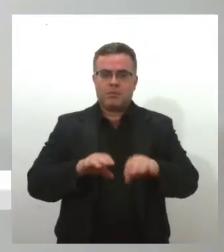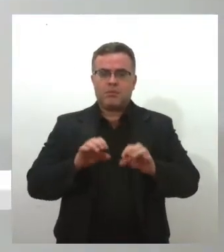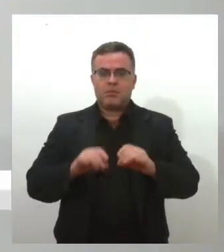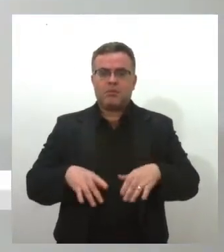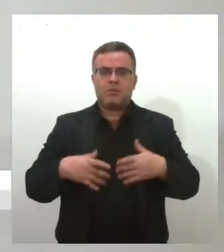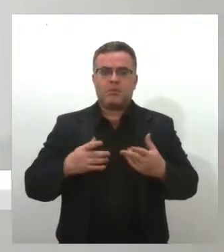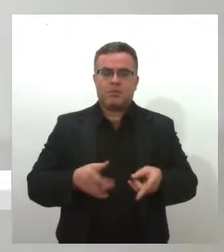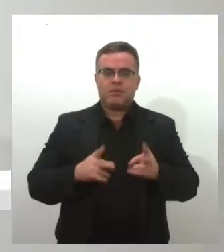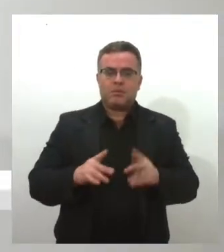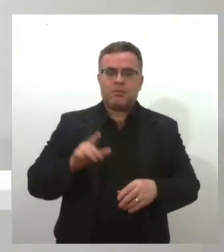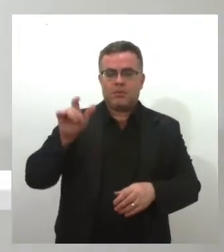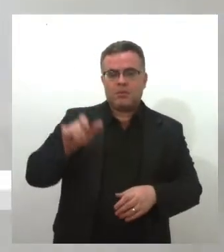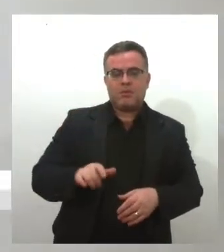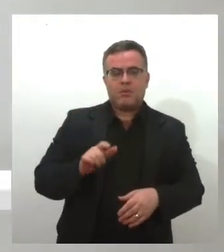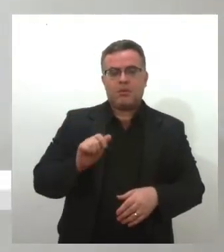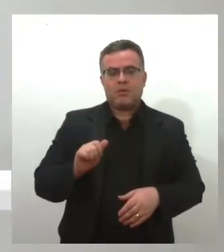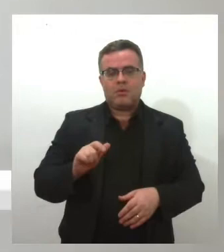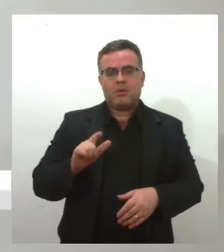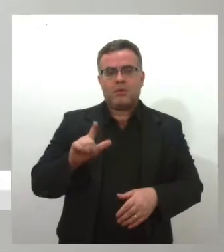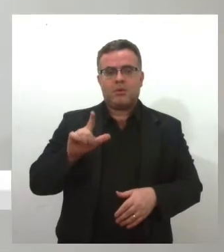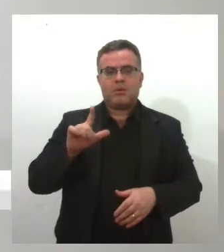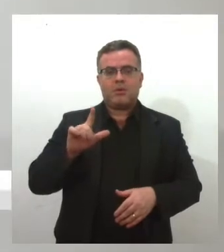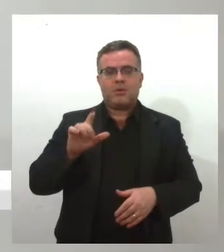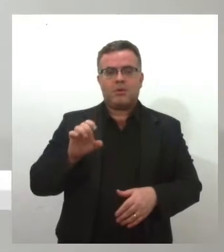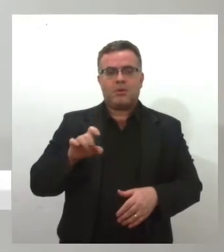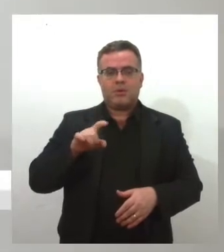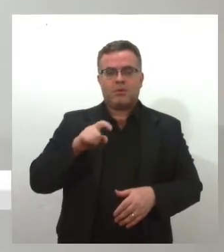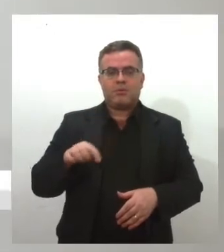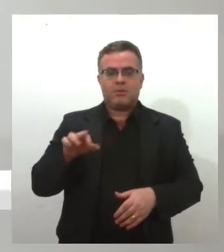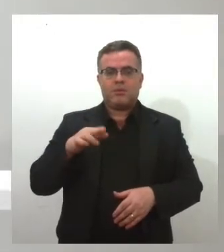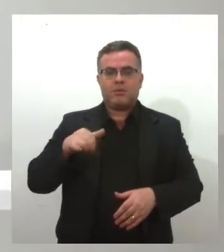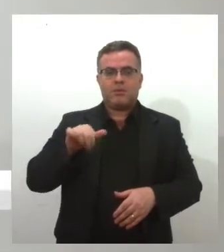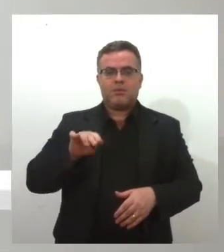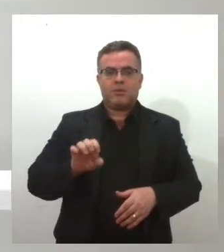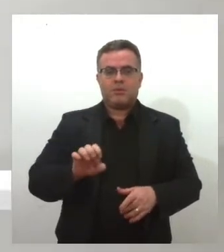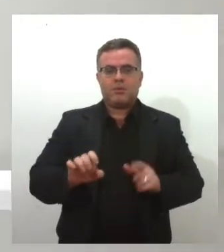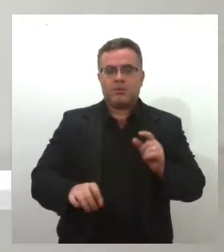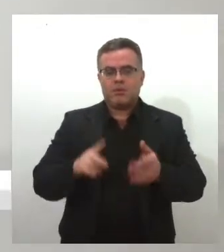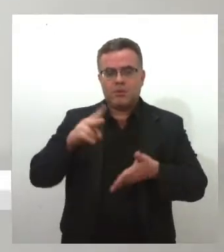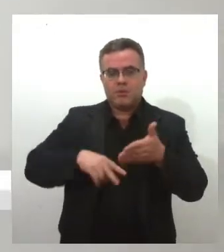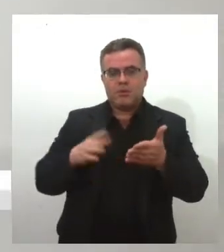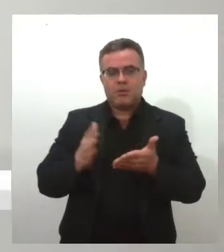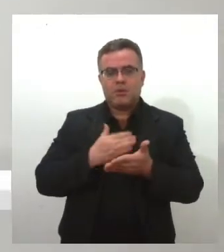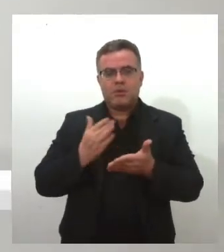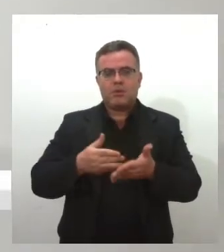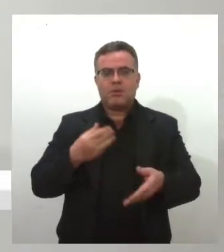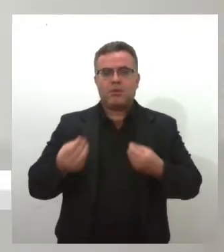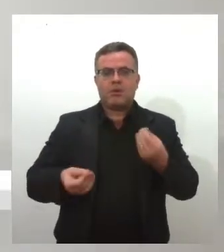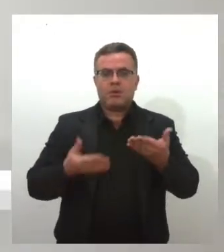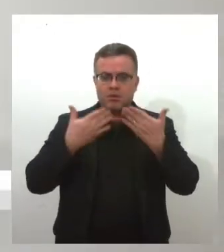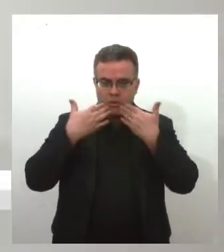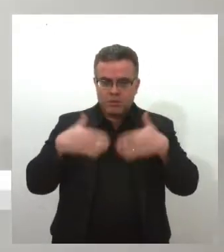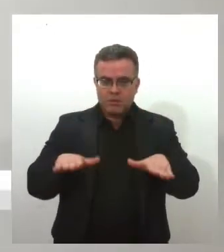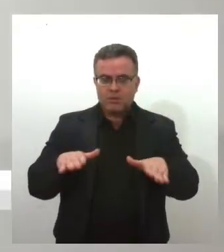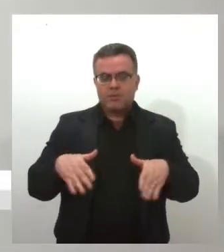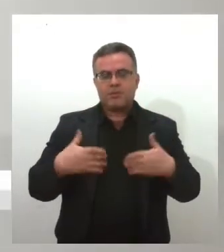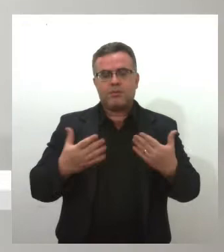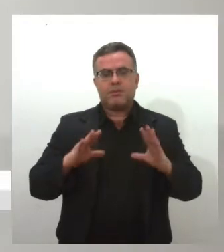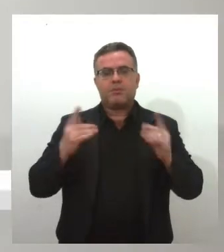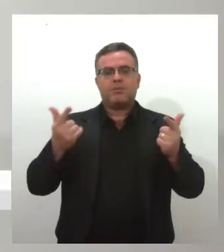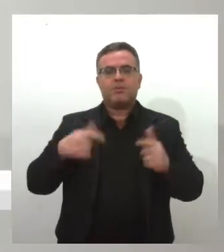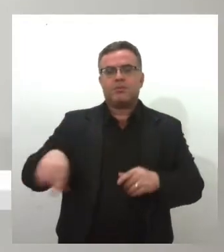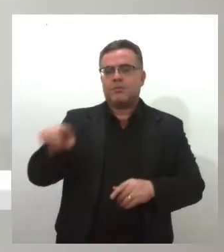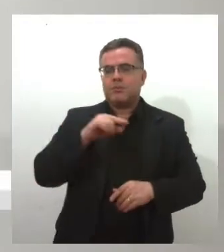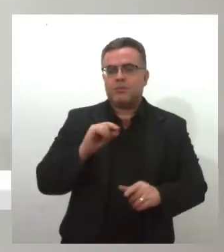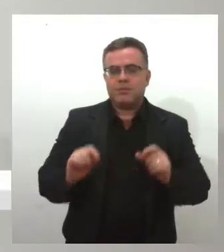Dr. Alexandre Magno, que quem tiver dúvidas a respeito, até sugiro que leia, porque é uma coisa natural o medo, né, porque as pessoas querem